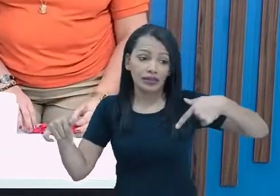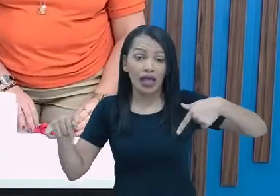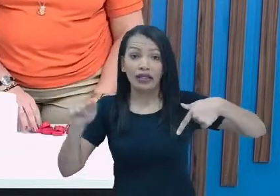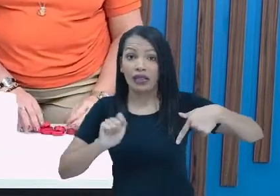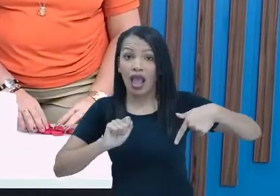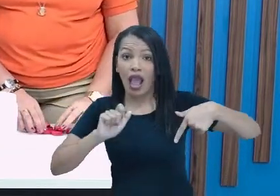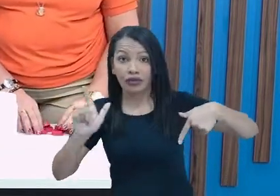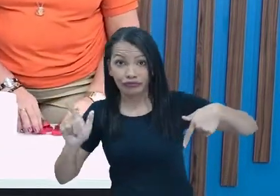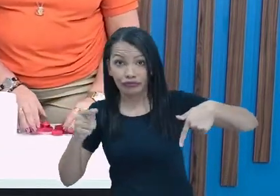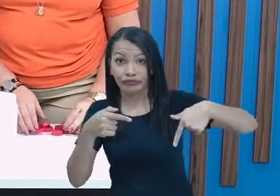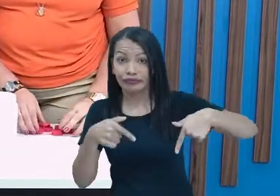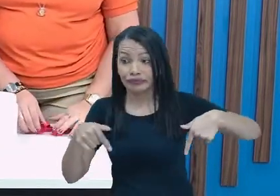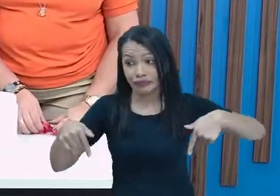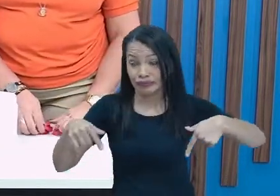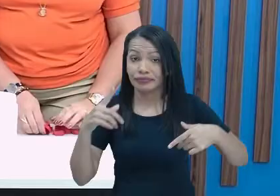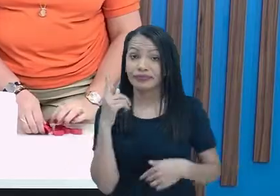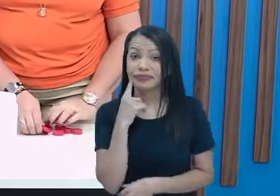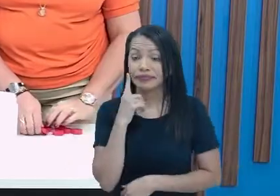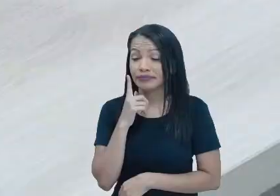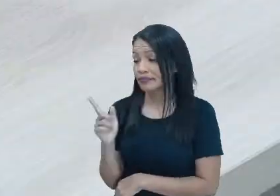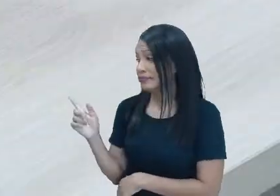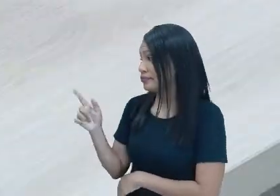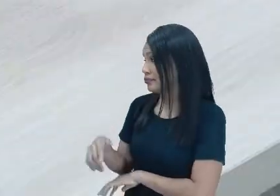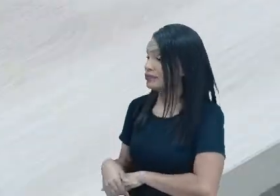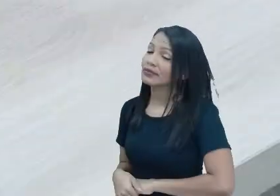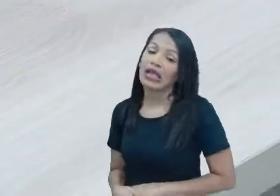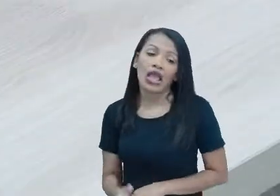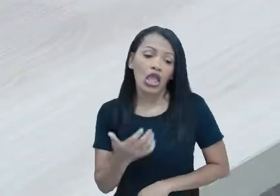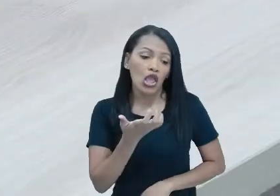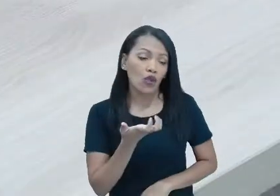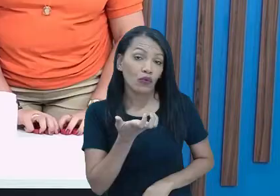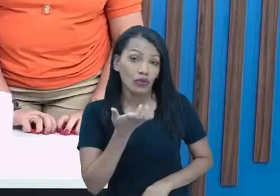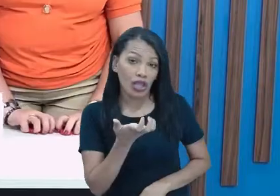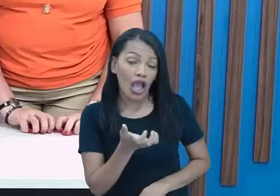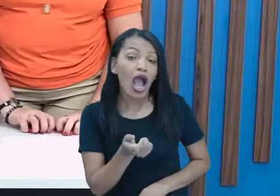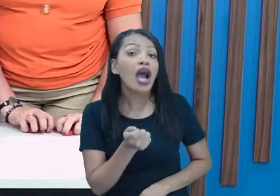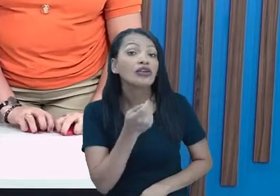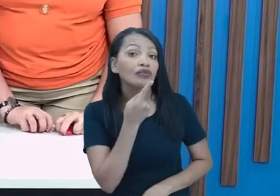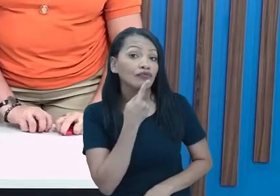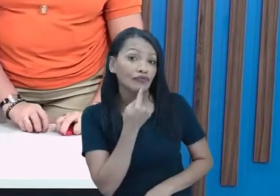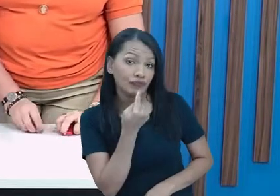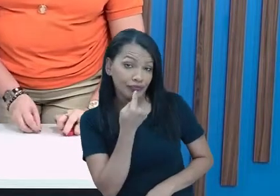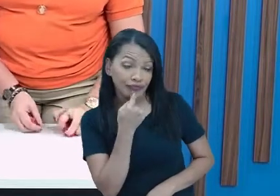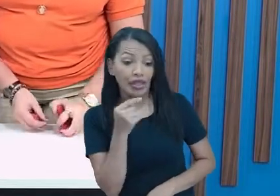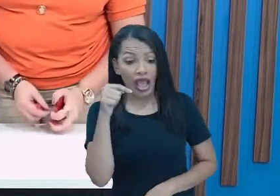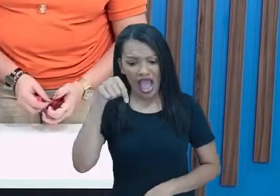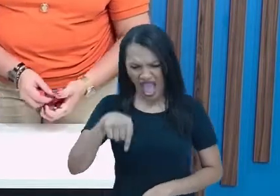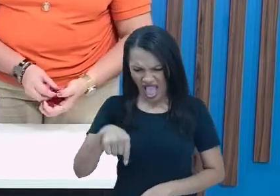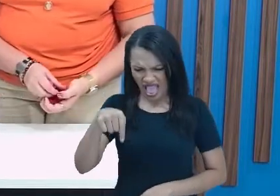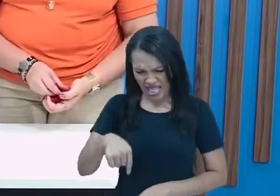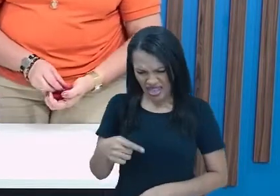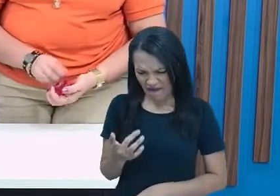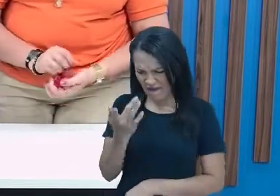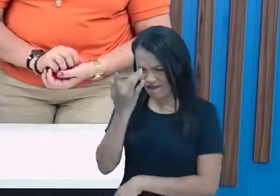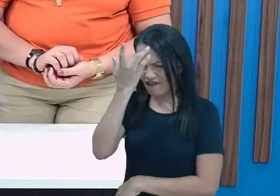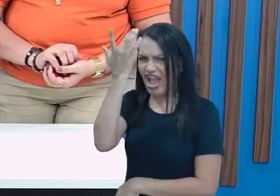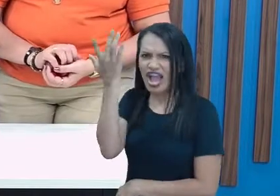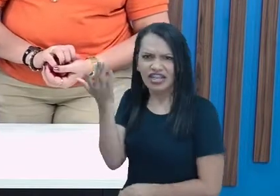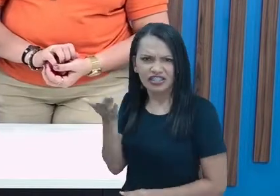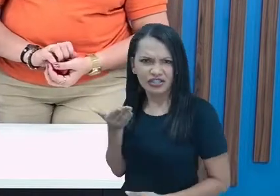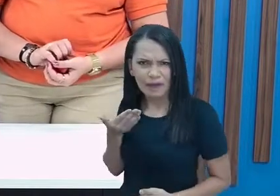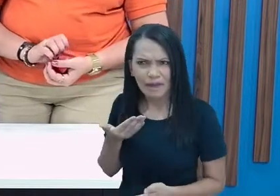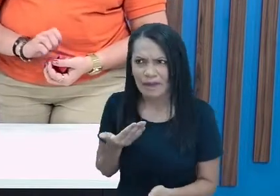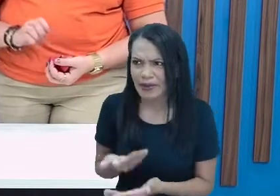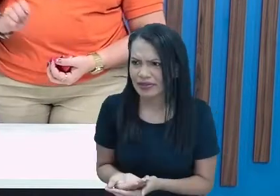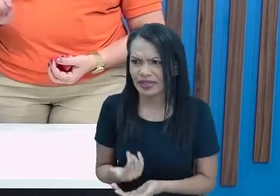azuis. Então eu quero as vermelhas, já está aqui do meu lado mesmo. Pronto, a gente vai para ali, tá certo? E o potinho vai... aqui estava muito perto, professora Iris. Nem